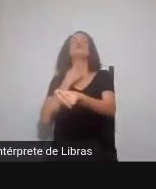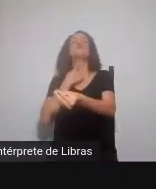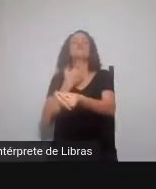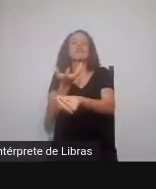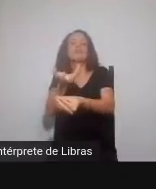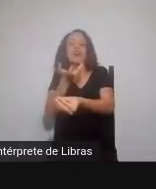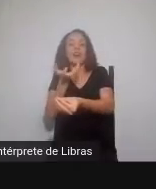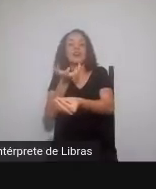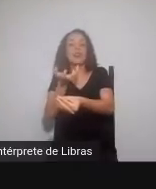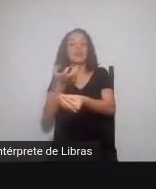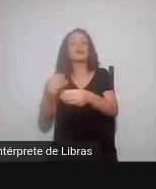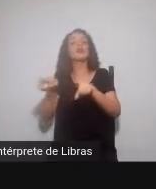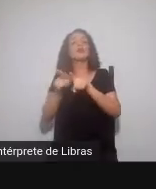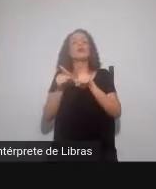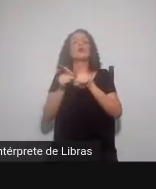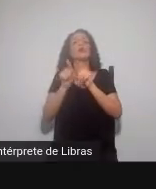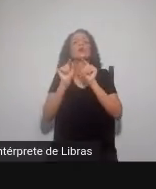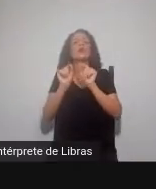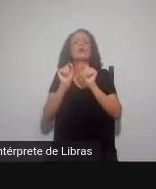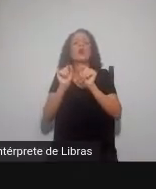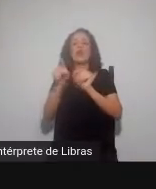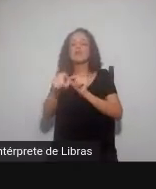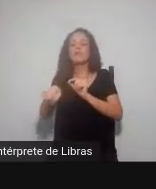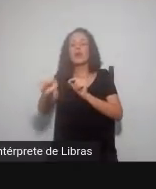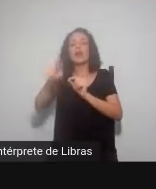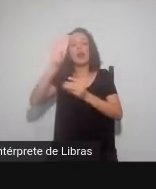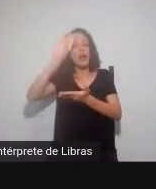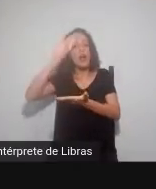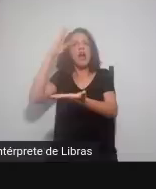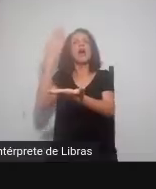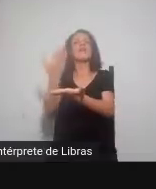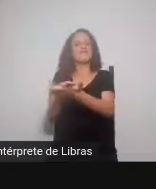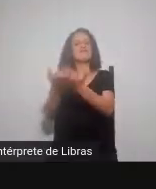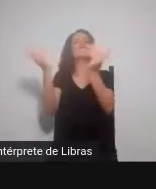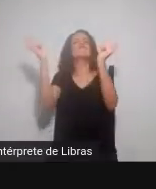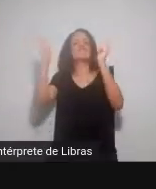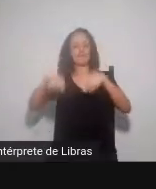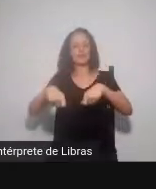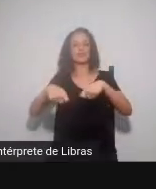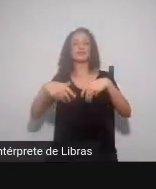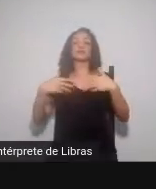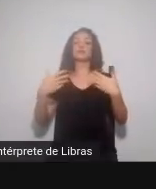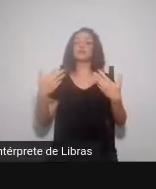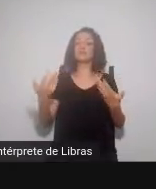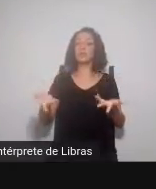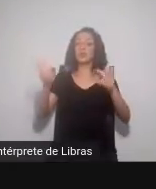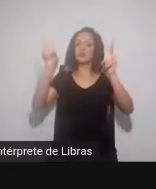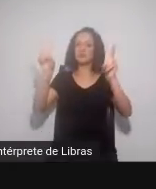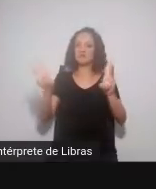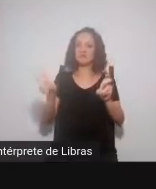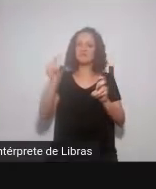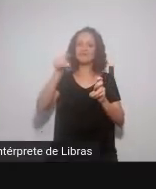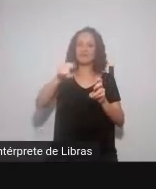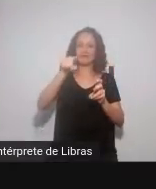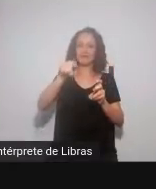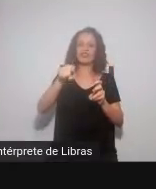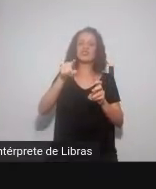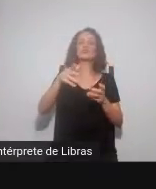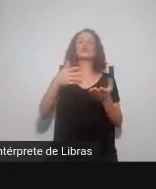e fazer com que ela acredite que é capaz de fazer. Então, é nesse espírito que eu